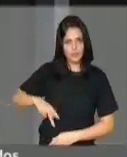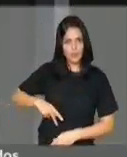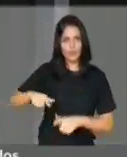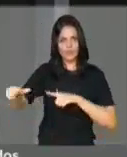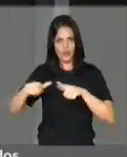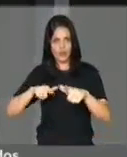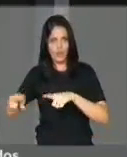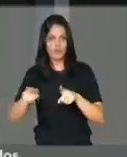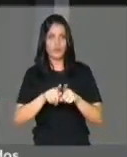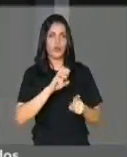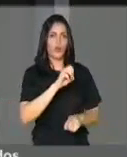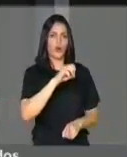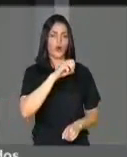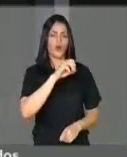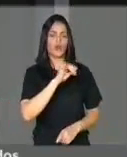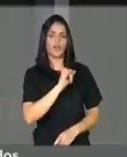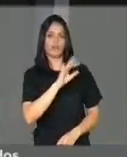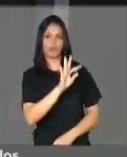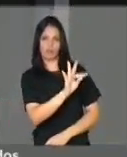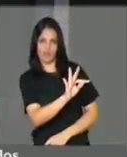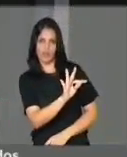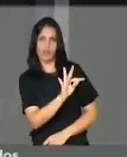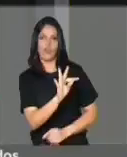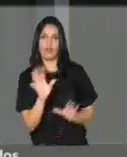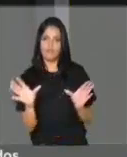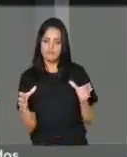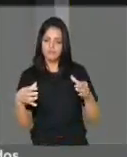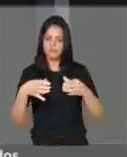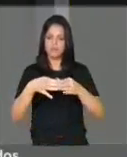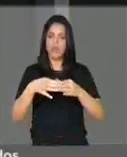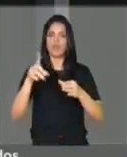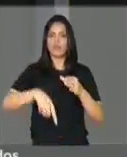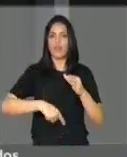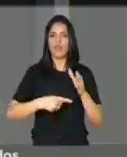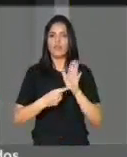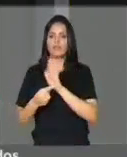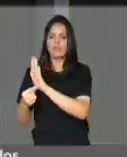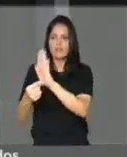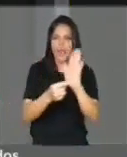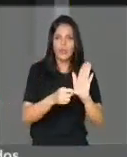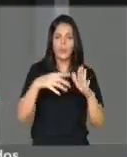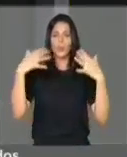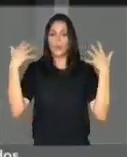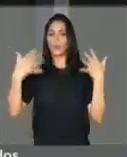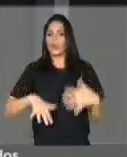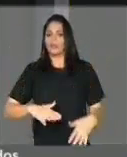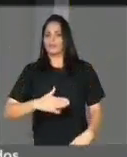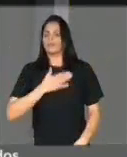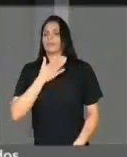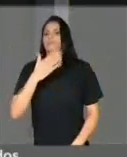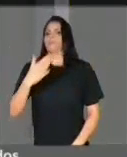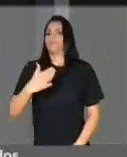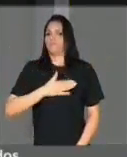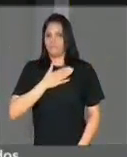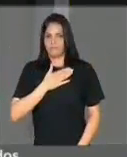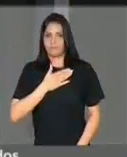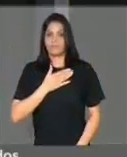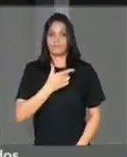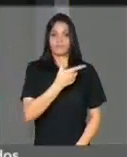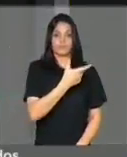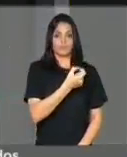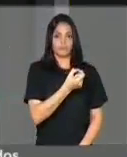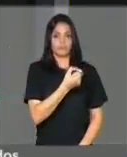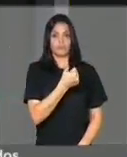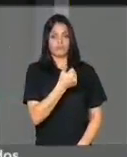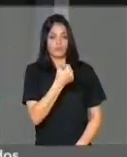Trabalho e a Organização Internacional do Trabalho, fornece dados que realmente impressionam. Tomado o ano de 2012